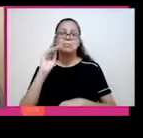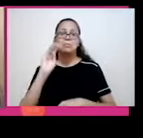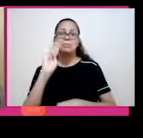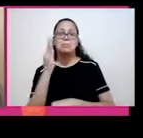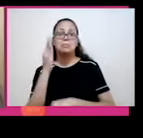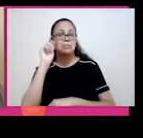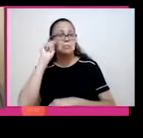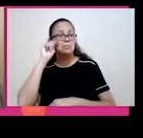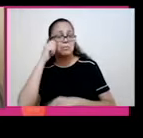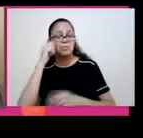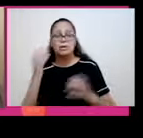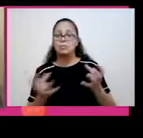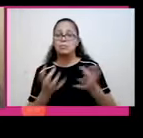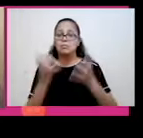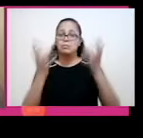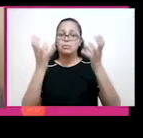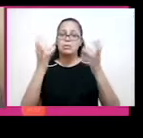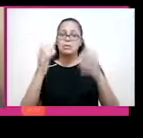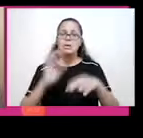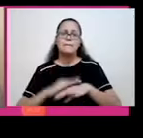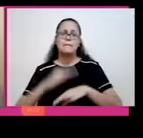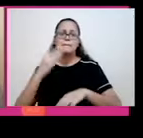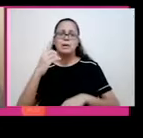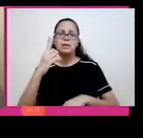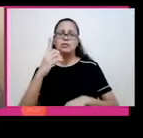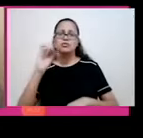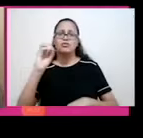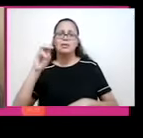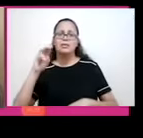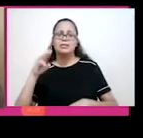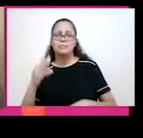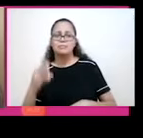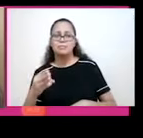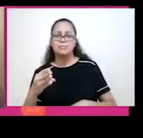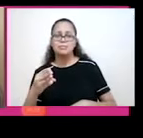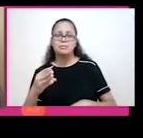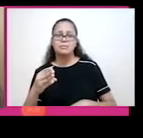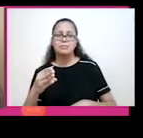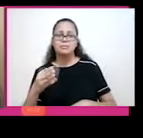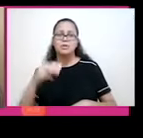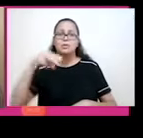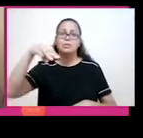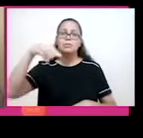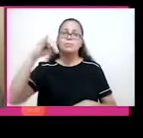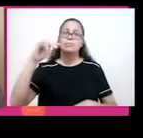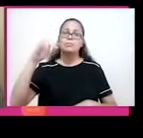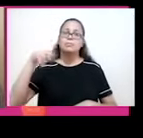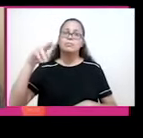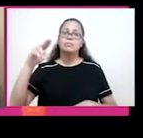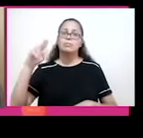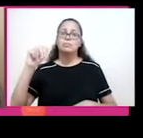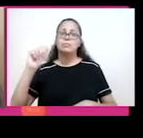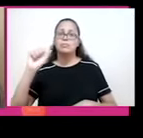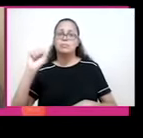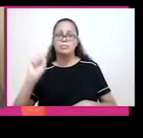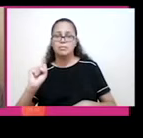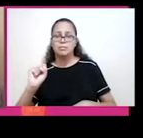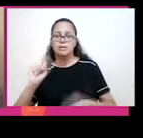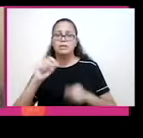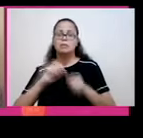mais de 10 mil minas de exploração mineral de carvão, como a gente vê nessa foto aqui nesse slide. Em